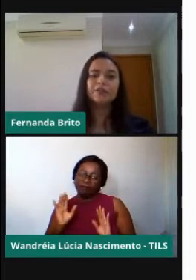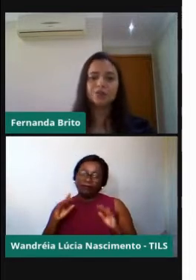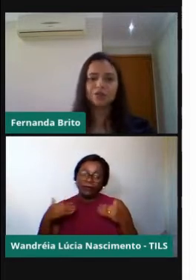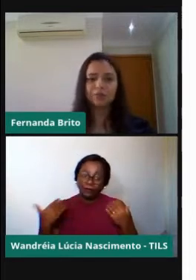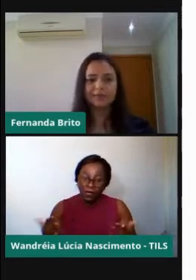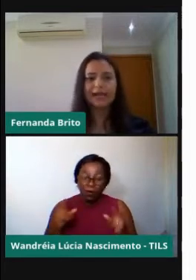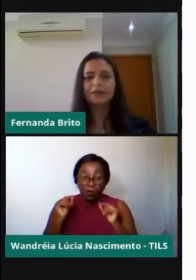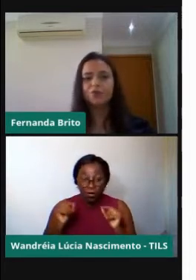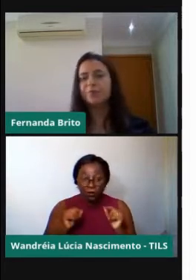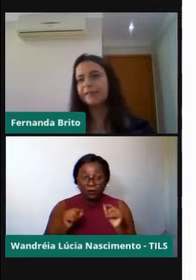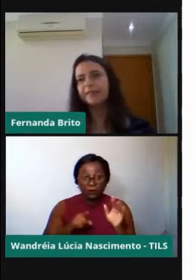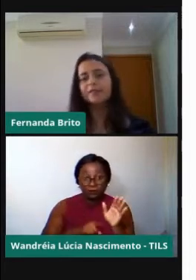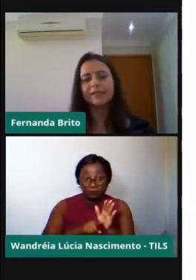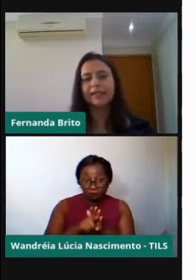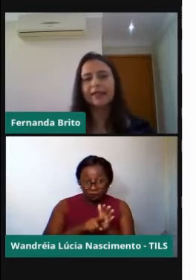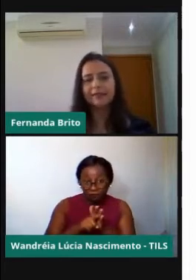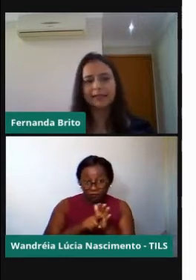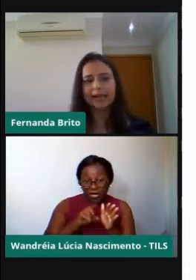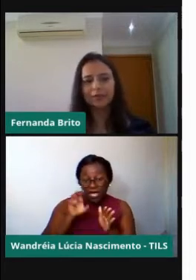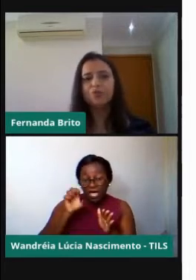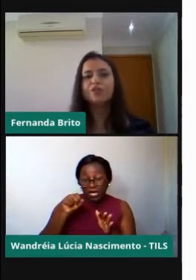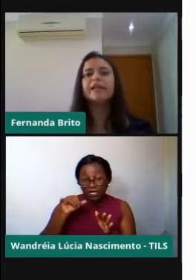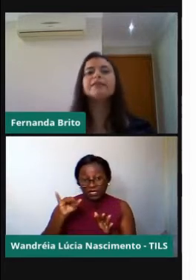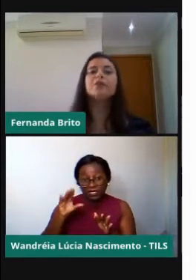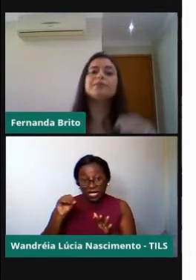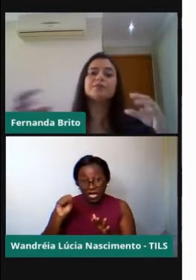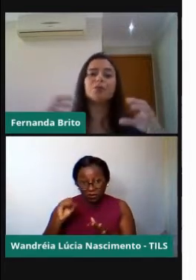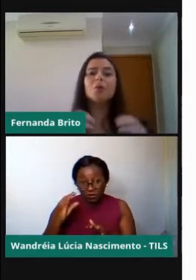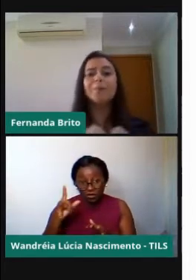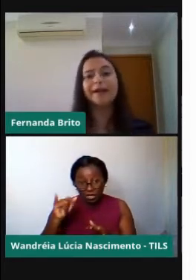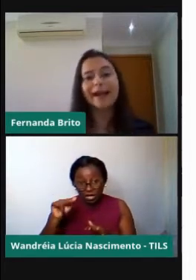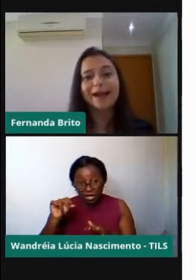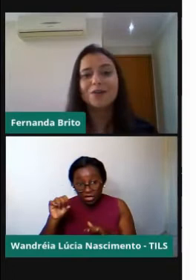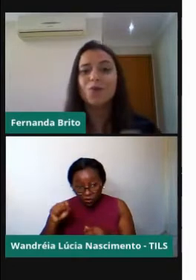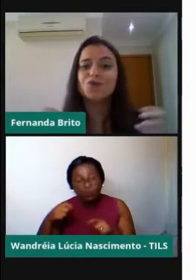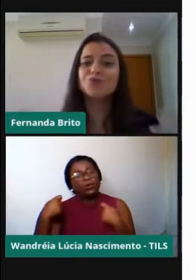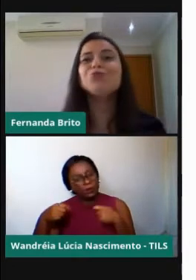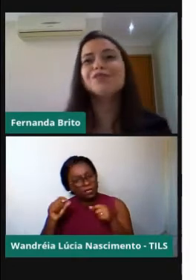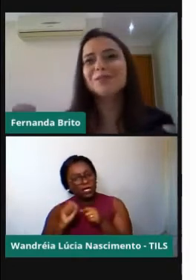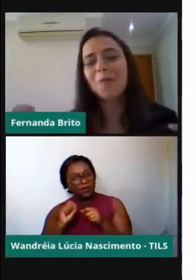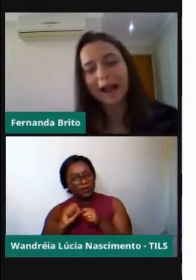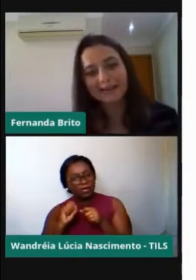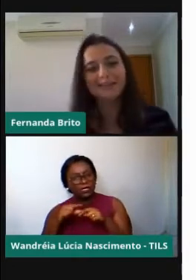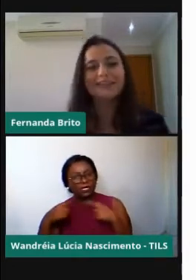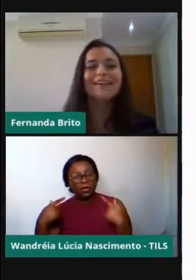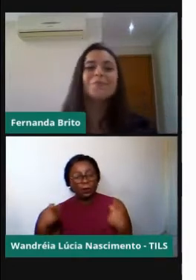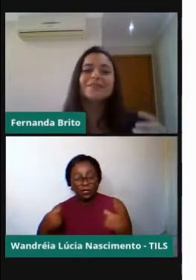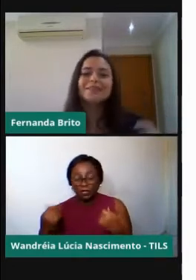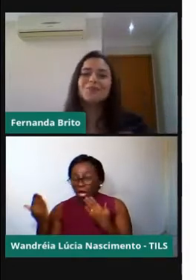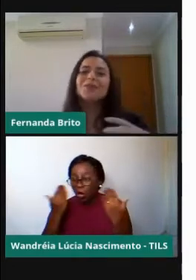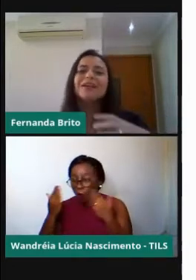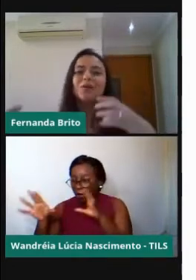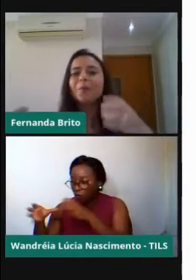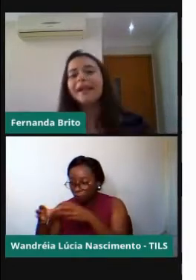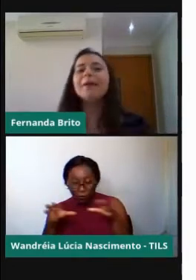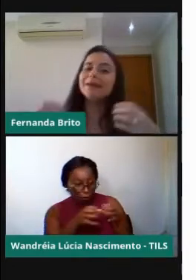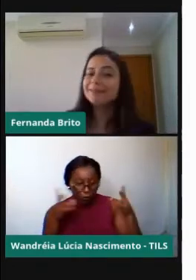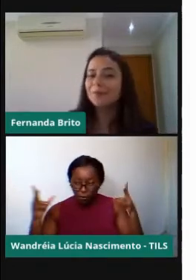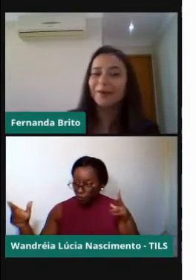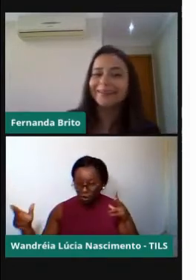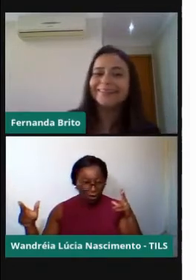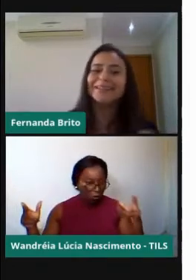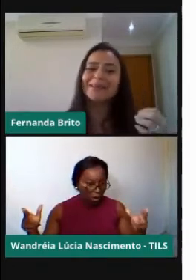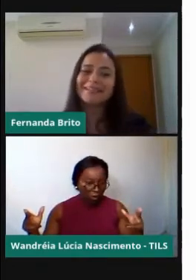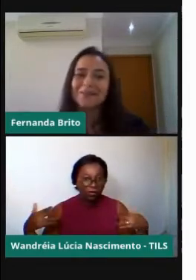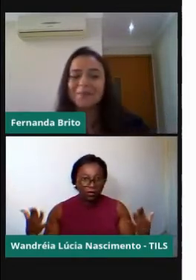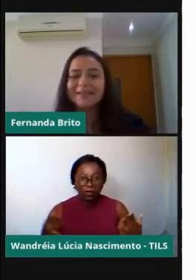ensaios clínicos randomizados precisam ser realizados, né? Então, eu preciso comparar conjuntos iguais, né? Eu preciso comparar